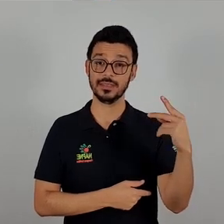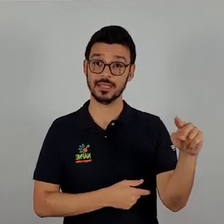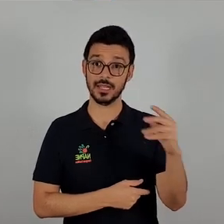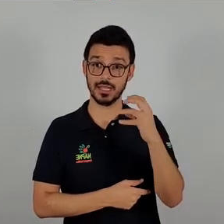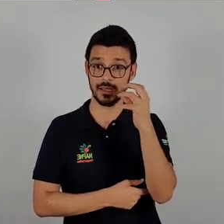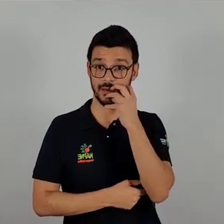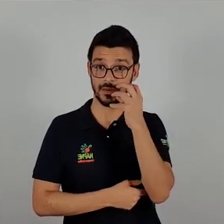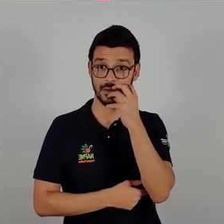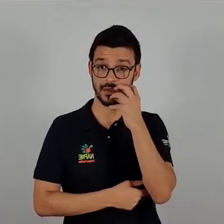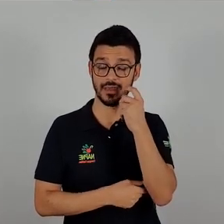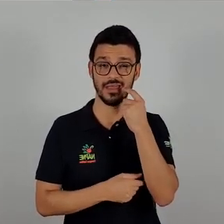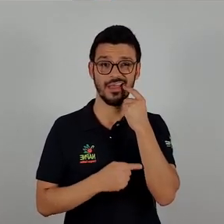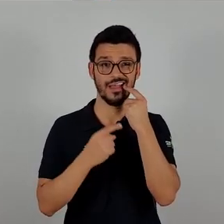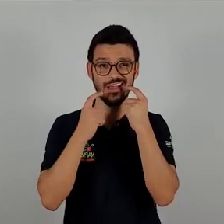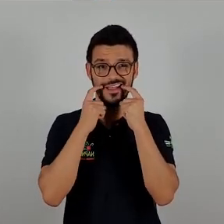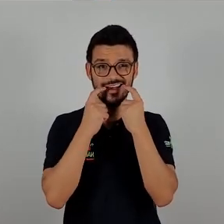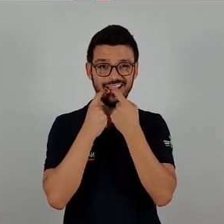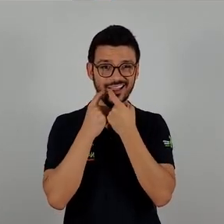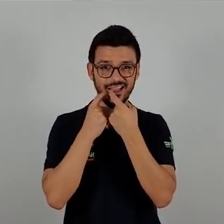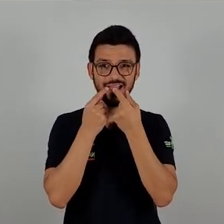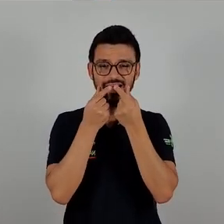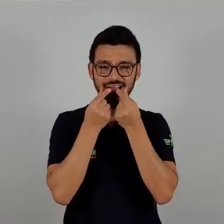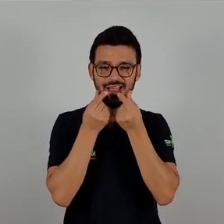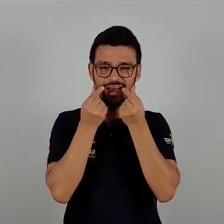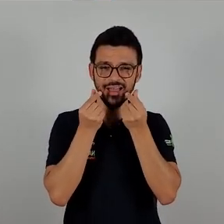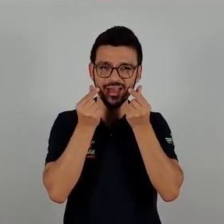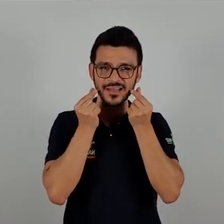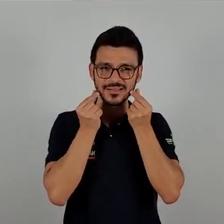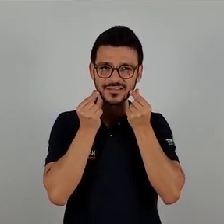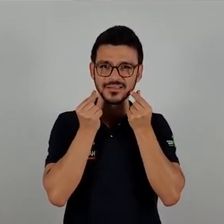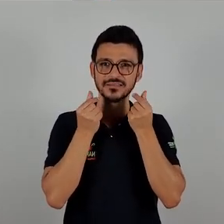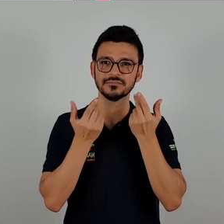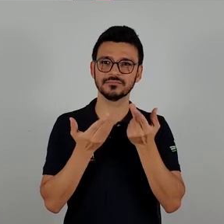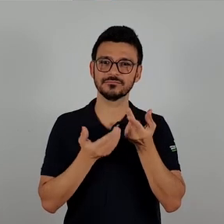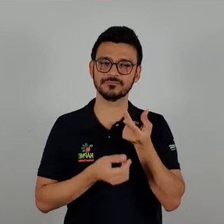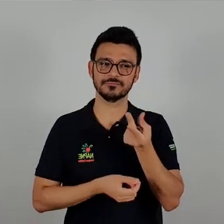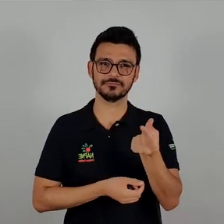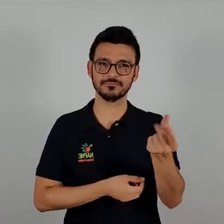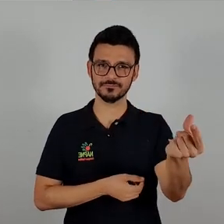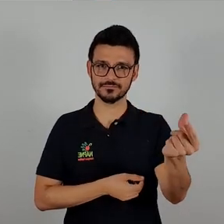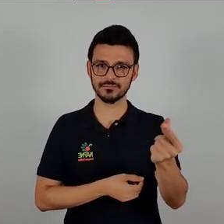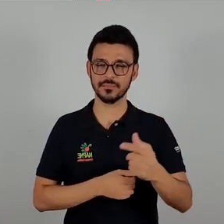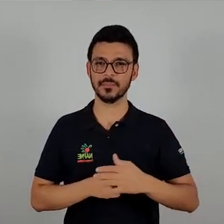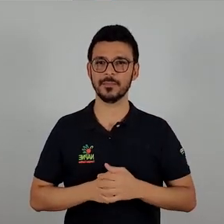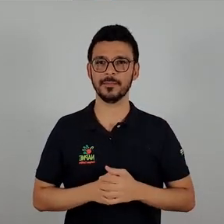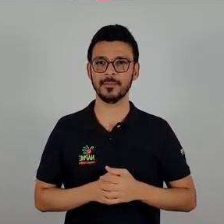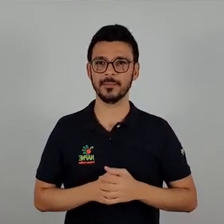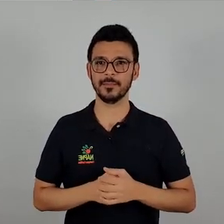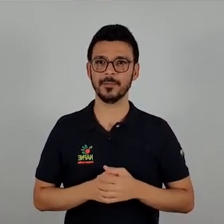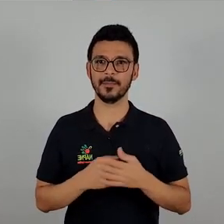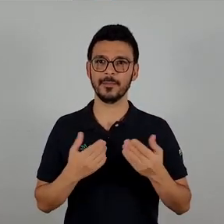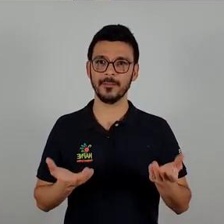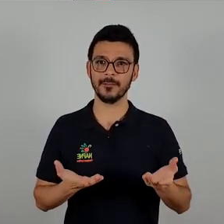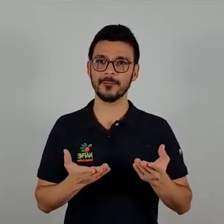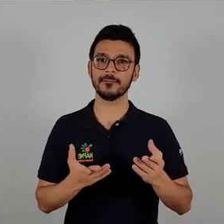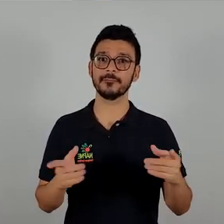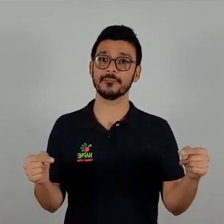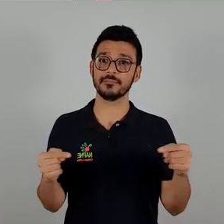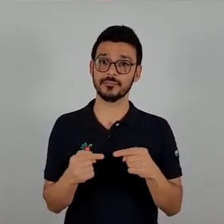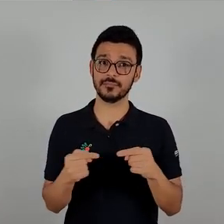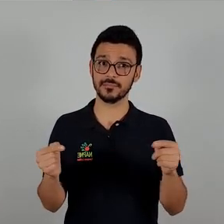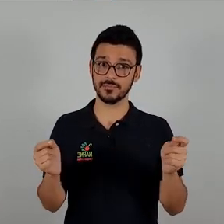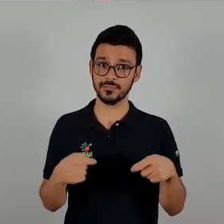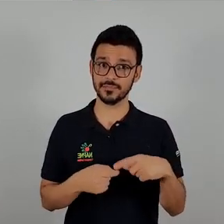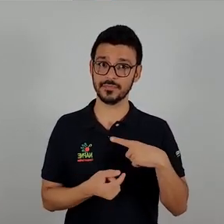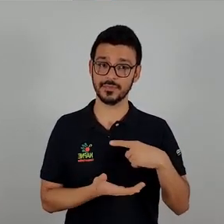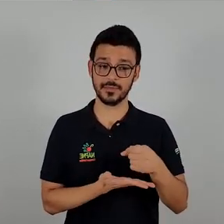interessante que ela vem nesse aspecto contra a maré, né? Que é da prevenção também. Por isso que eu falei que a longo prazo fica